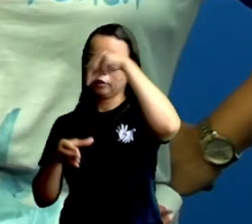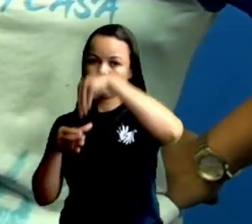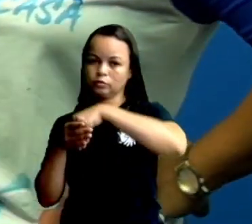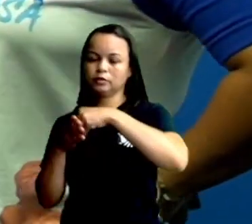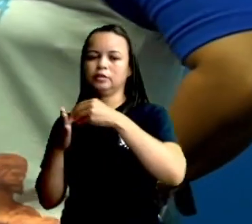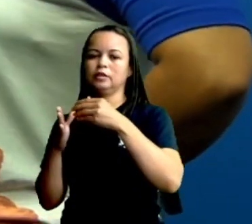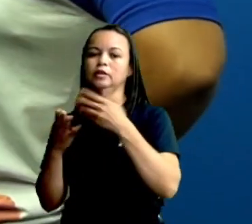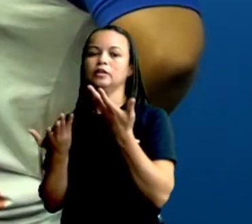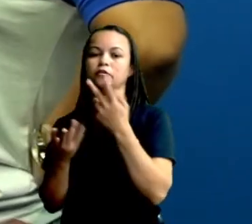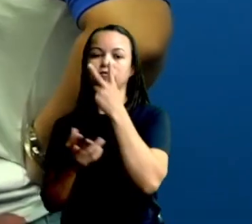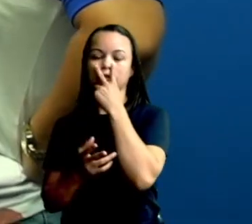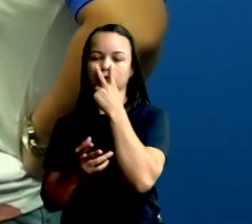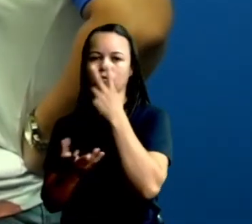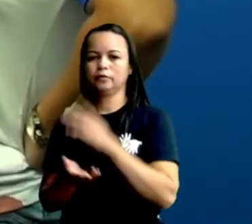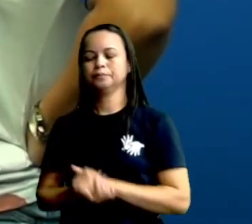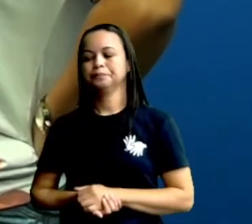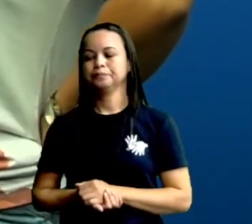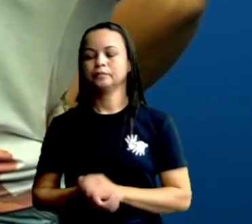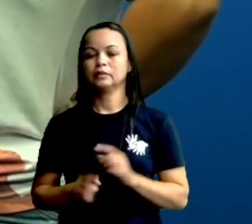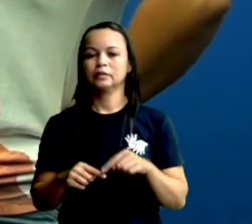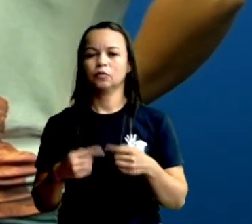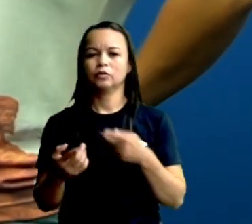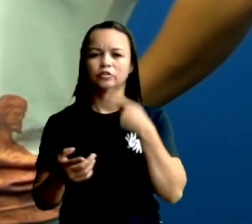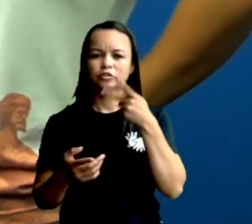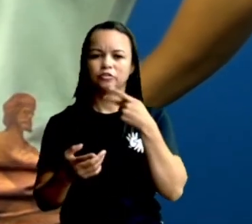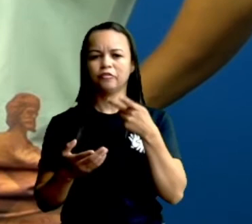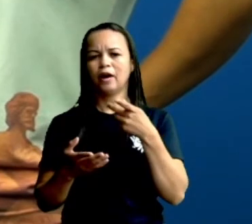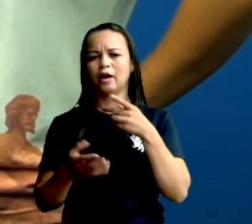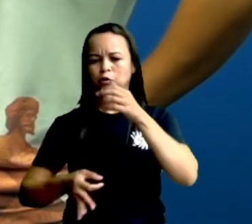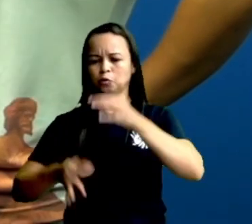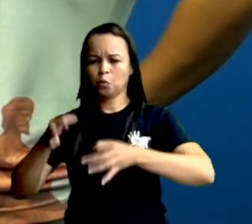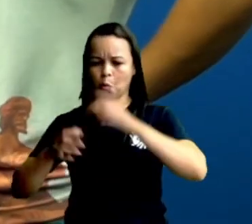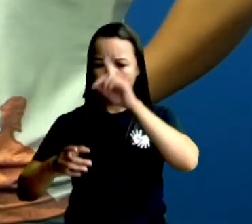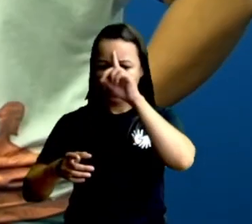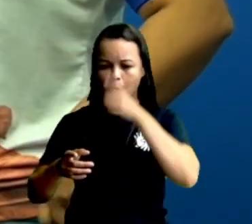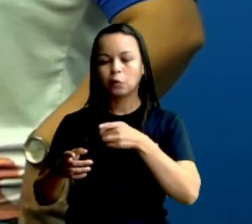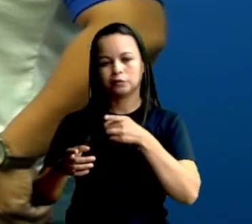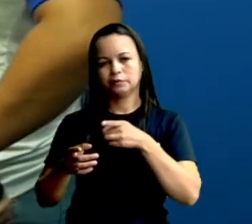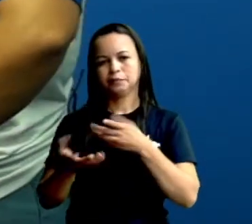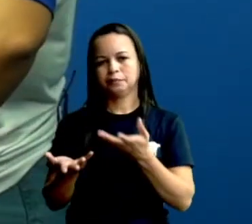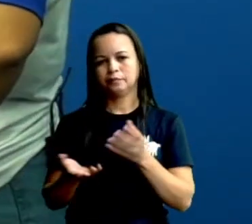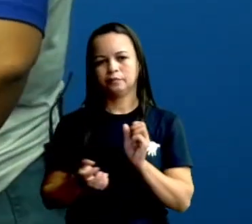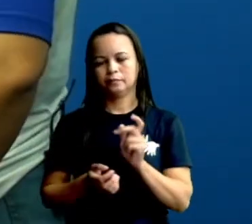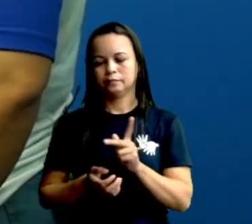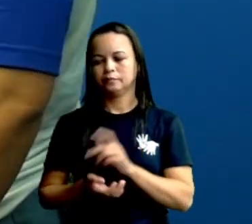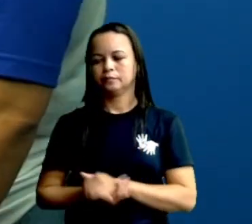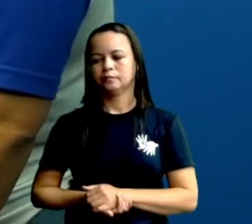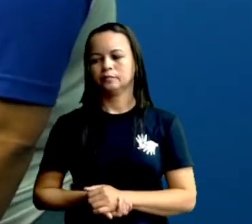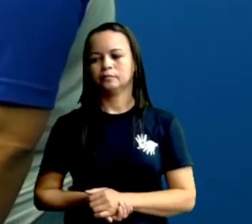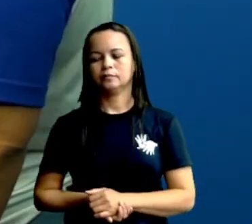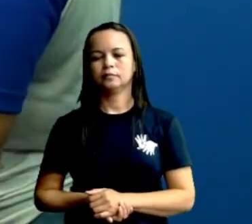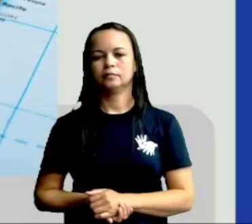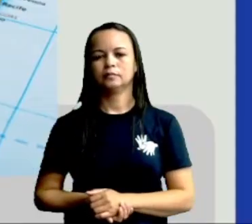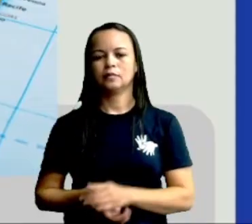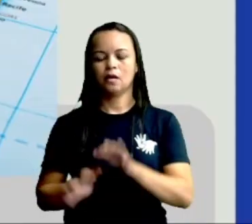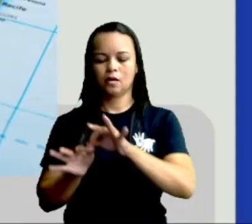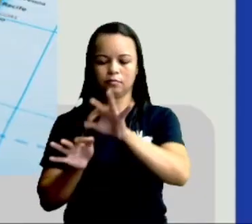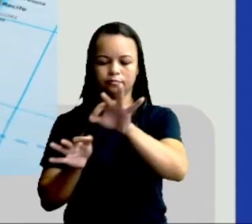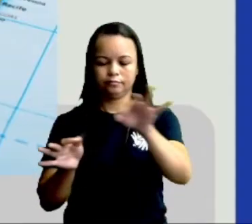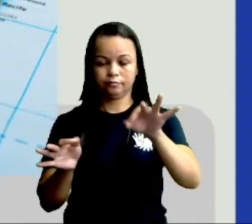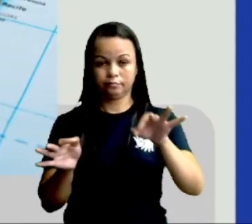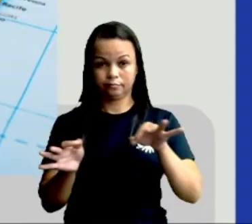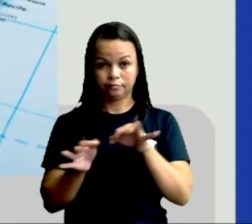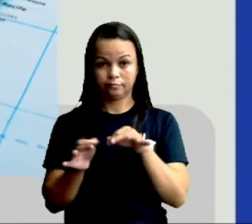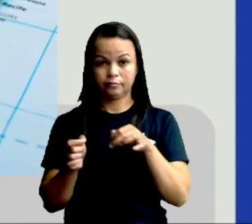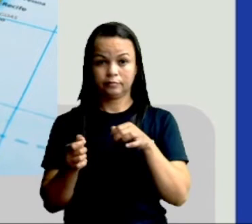então quando a gente diz sobre jurisdição é sobre a ordem tá bom Ó o território brasileiro